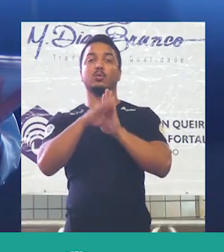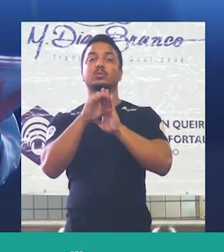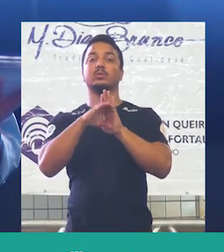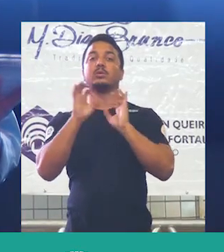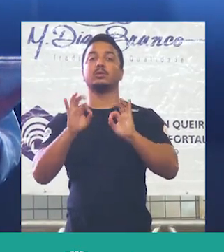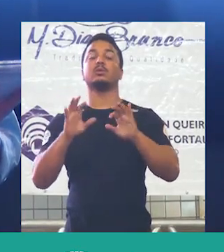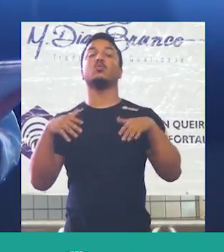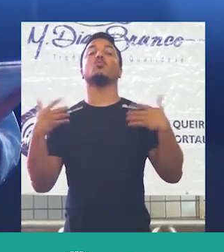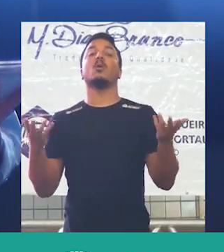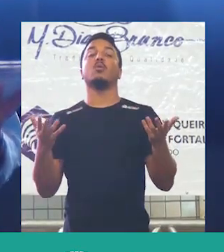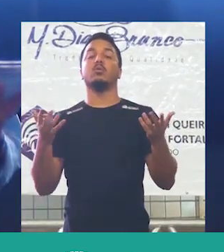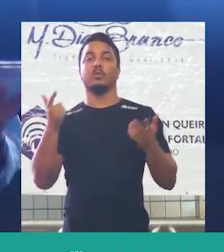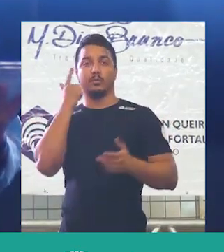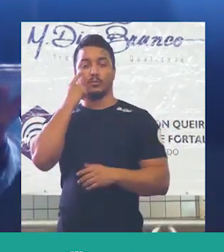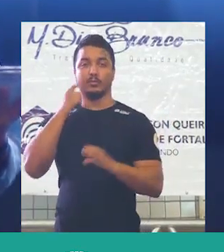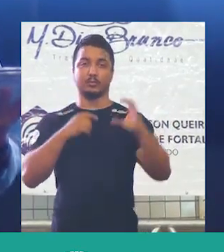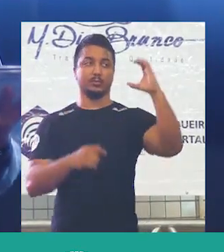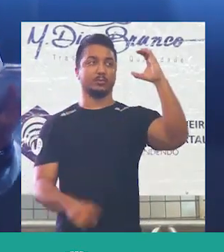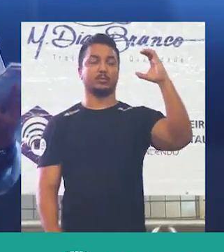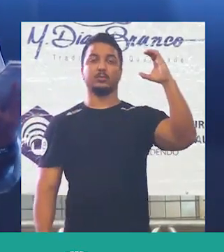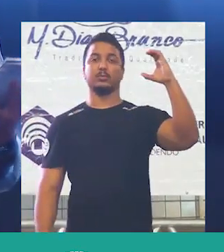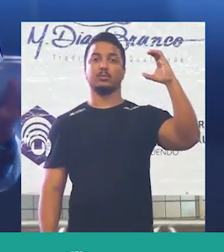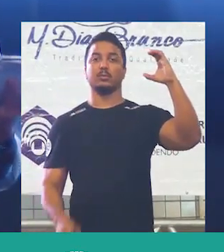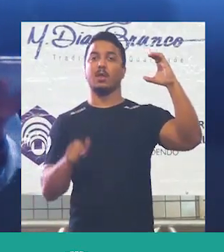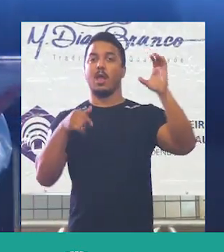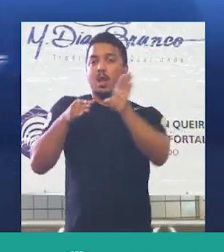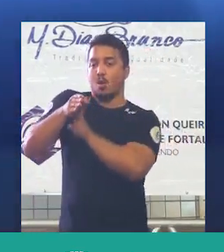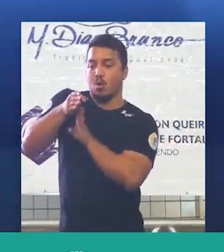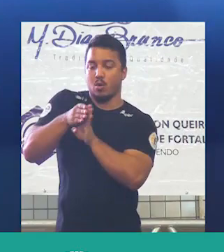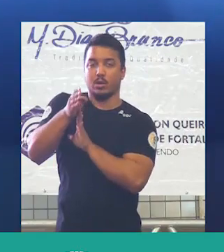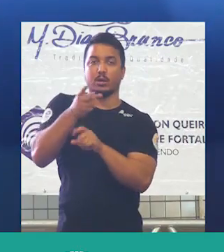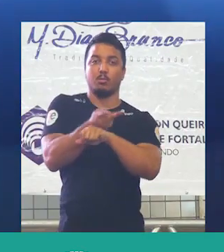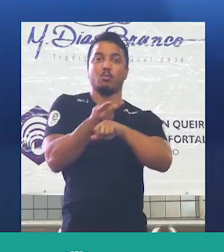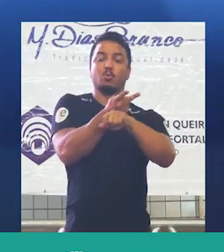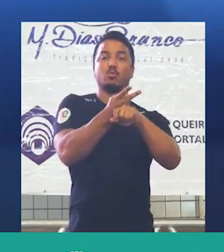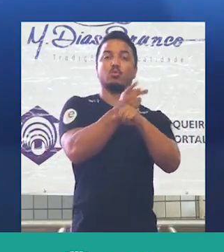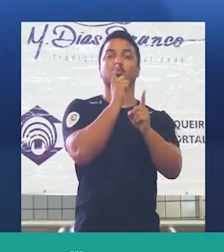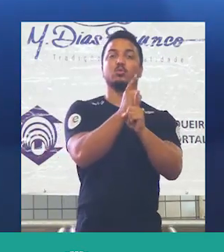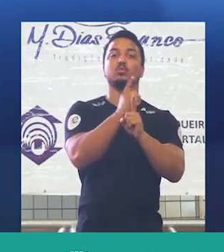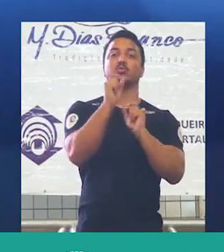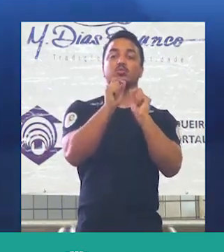organização sindical que, olha a letra C, orienta a busca de